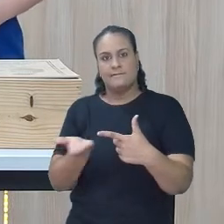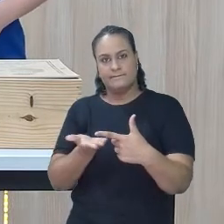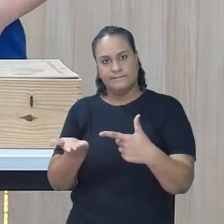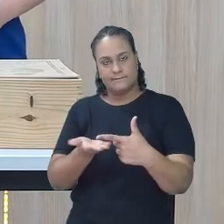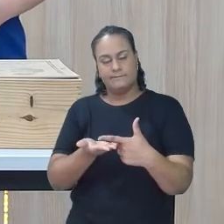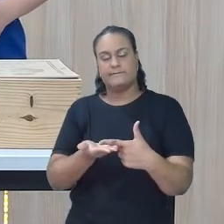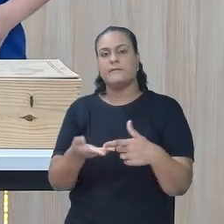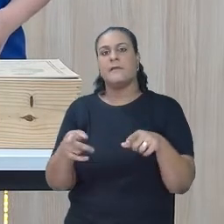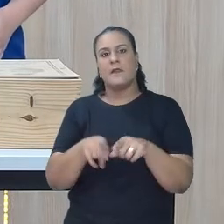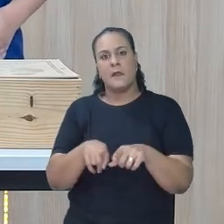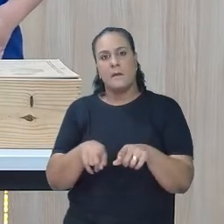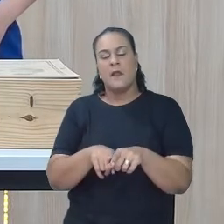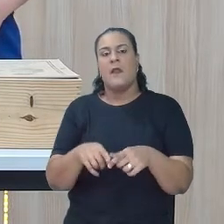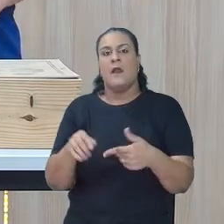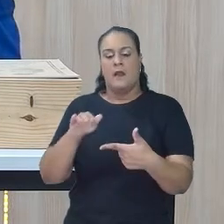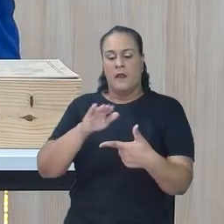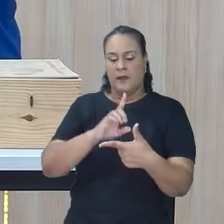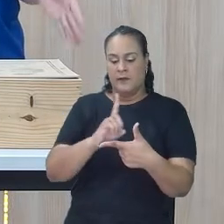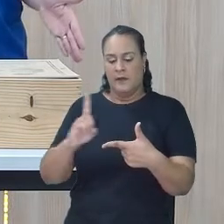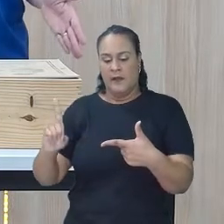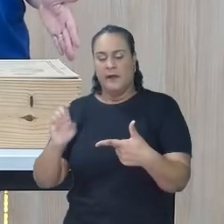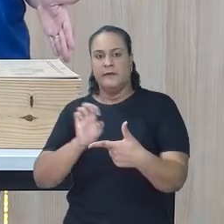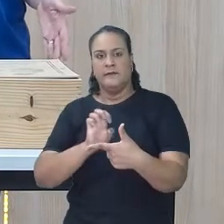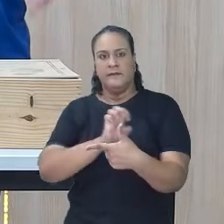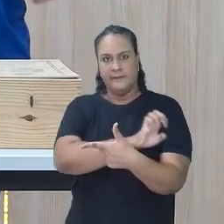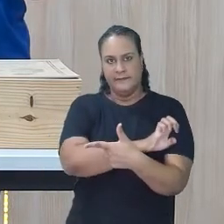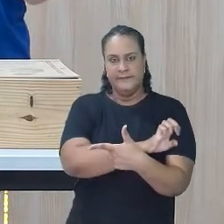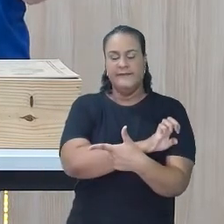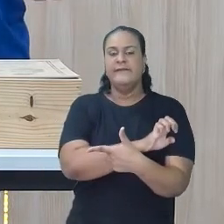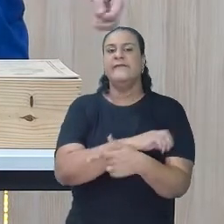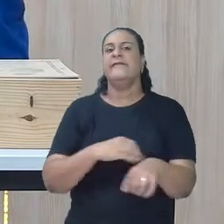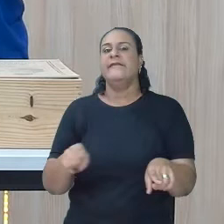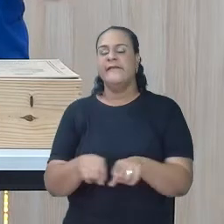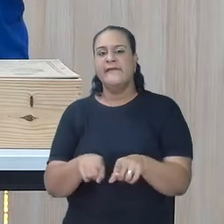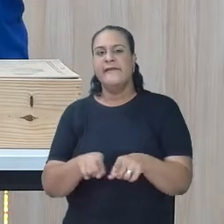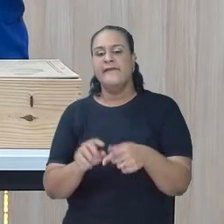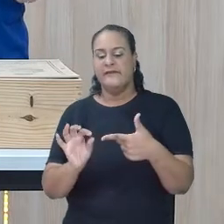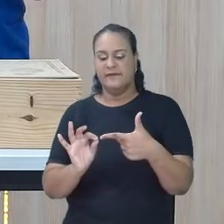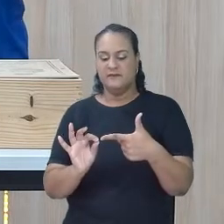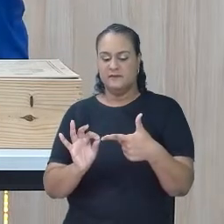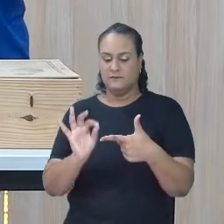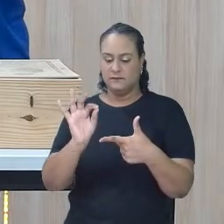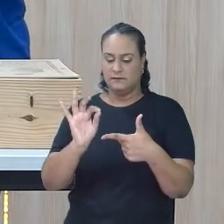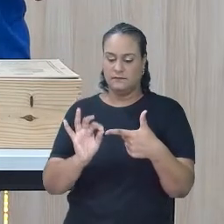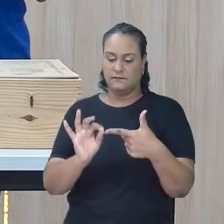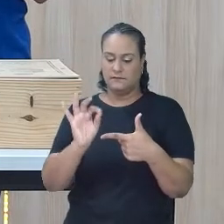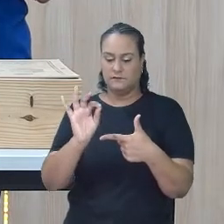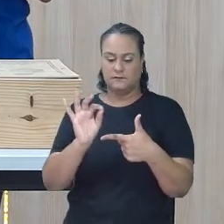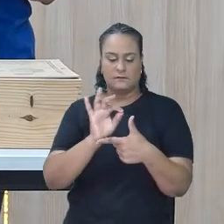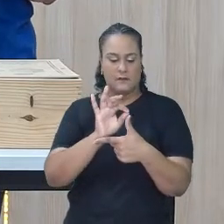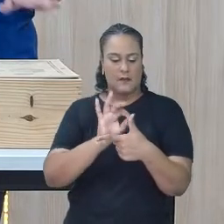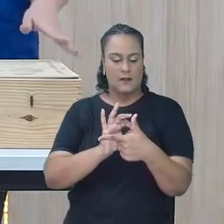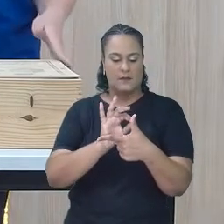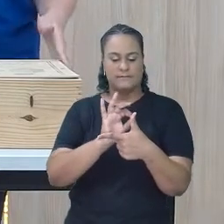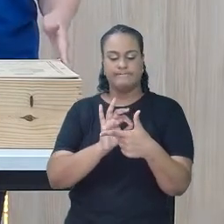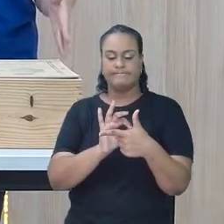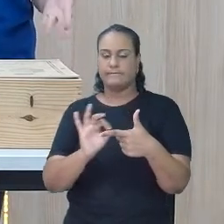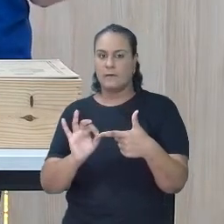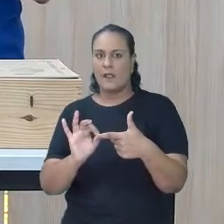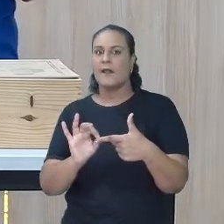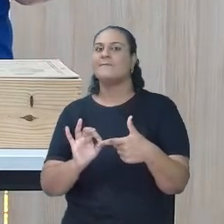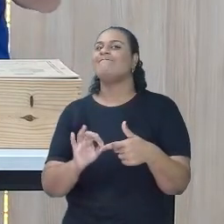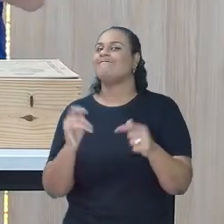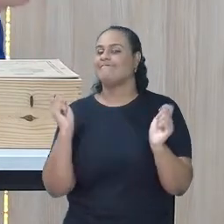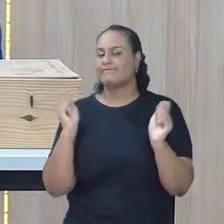como as direções opostas, né? Direita e esquerda. Assim como alturas opostas, em cima e embaixo. Então, a gente